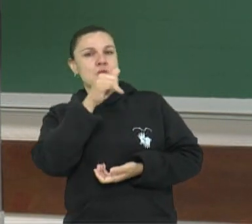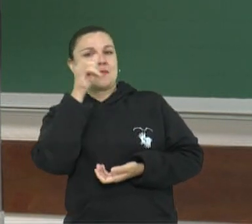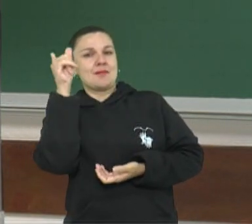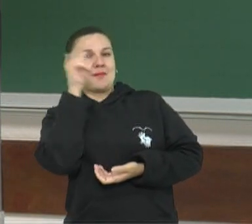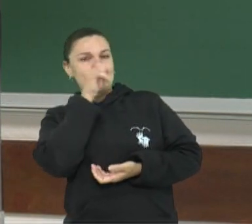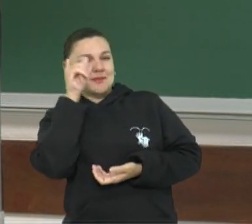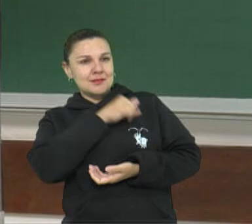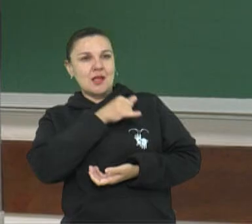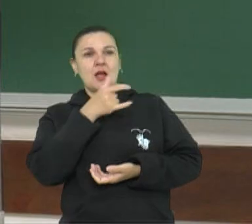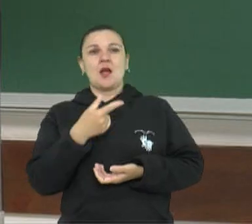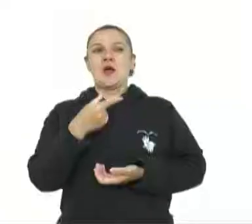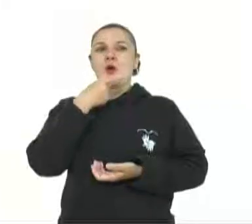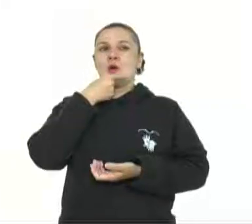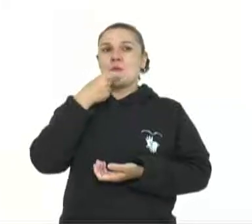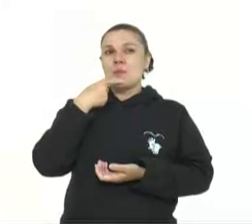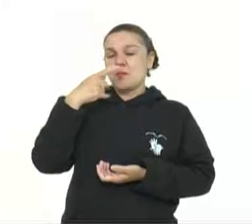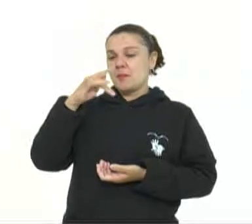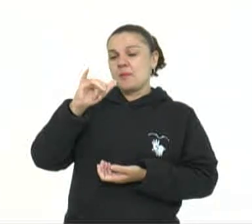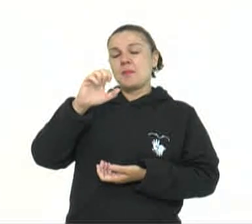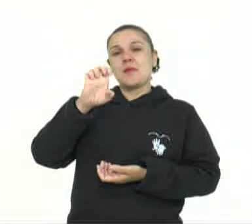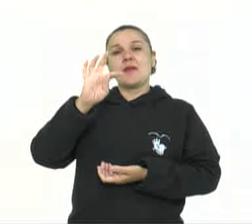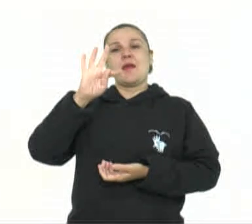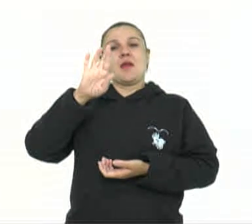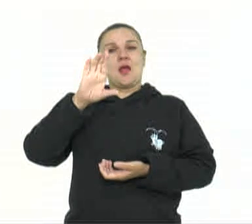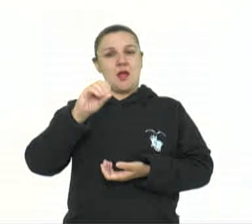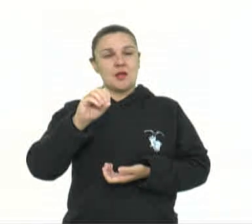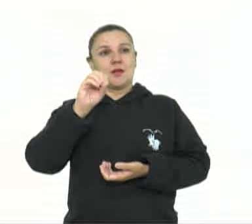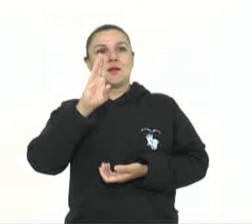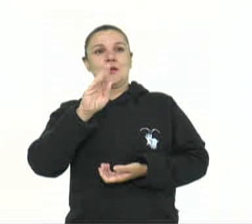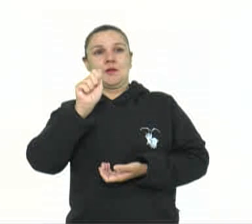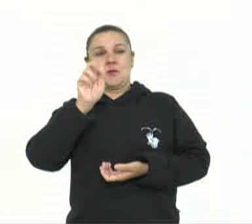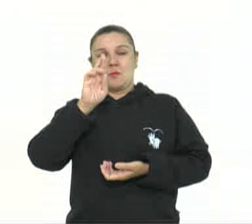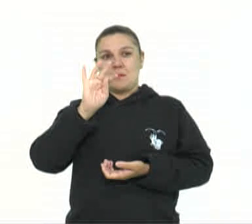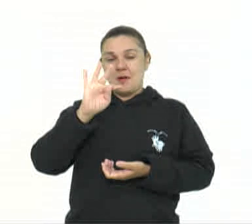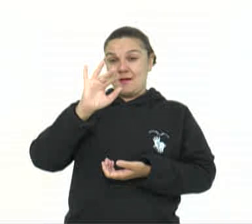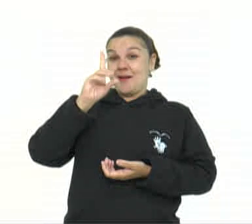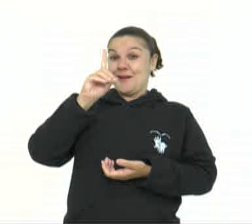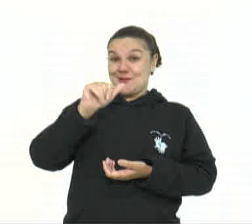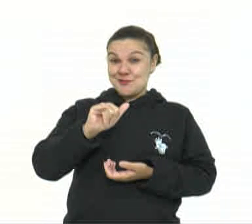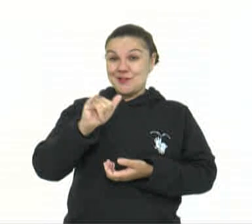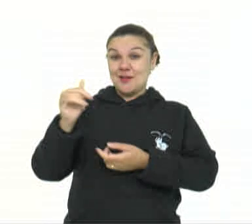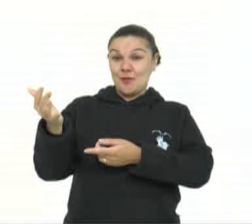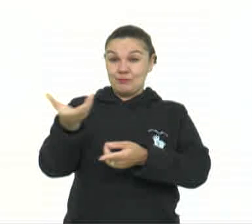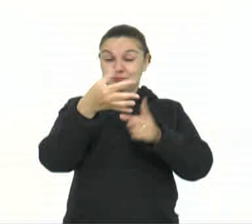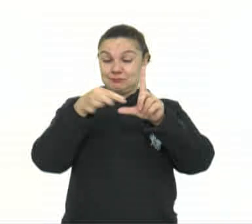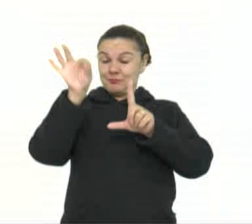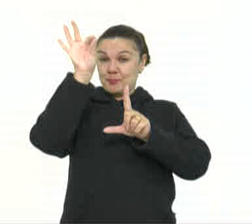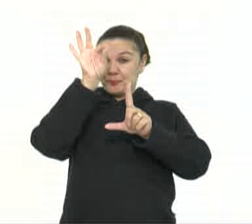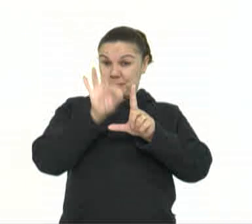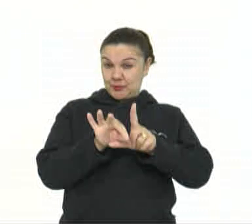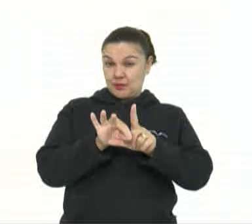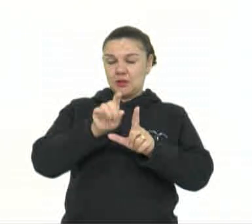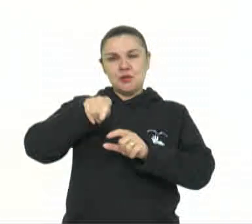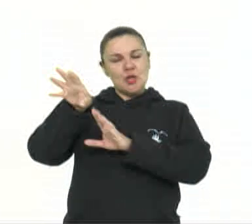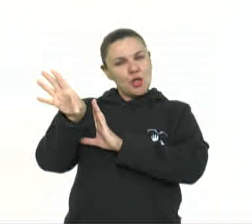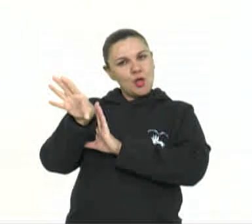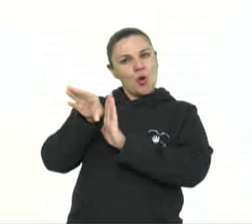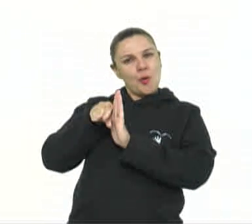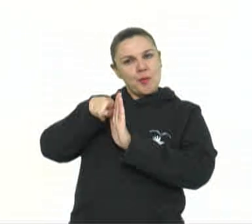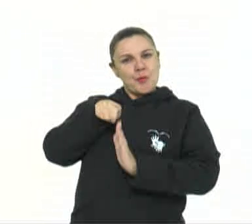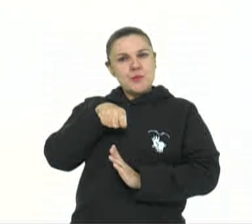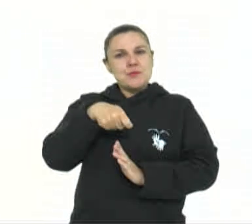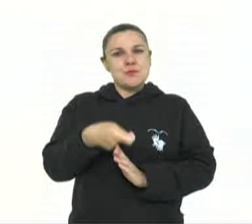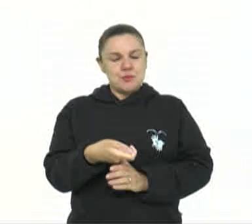né? O italiano Pietro Maria Bardi, aquisições extraordinárias que ele fez da obra de Rafael,